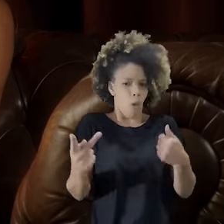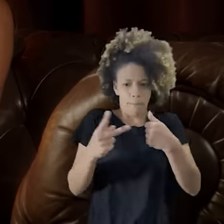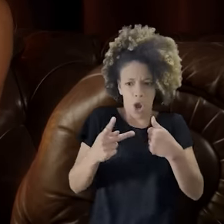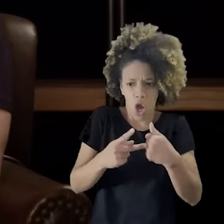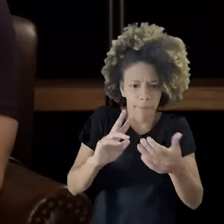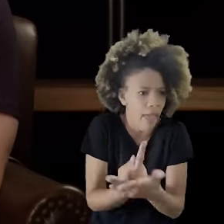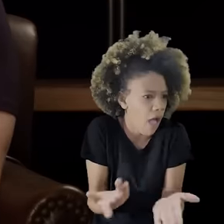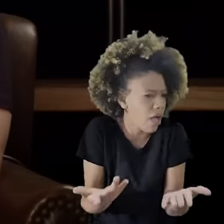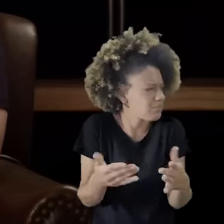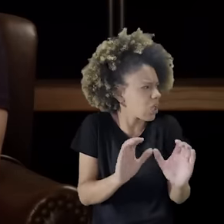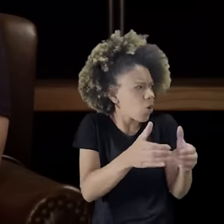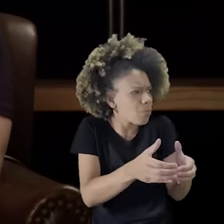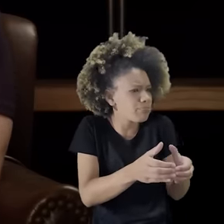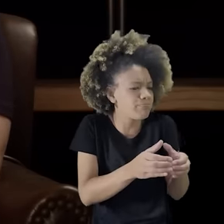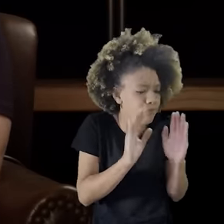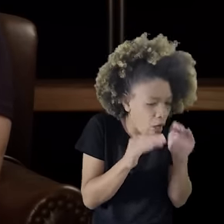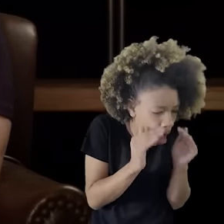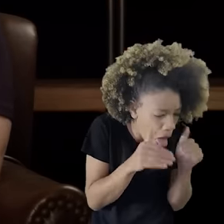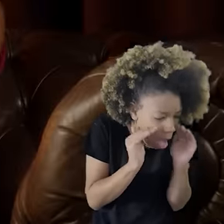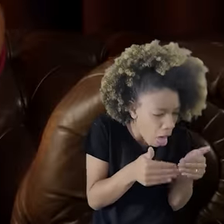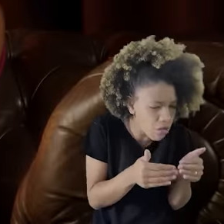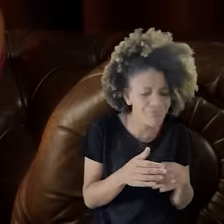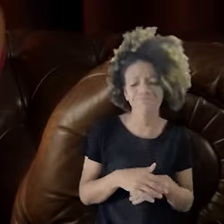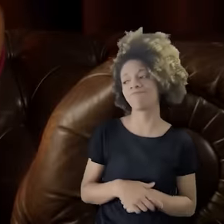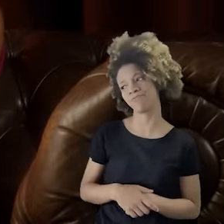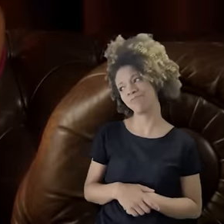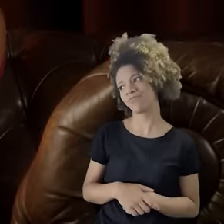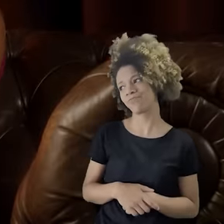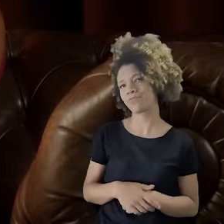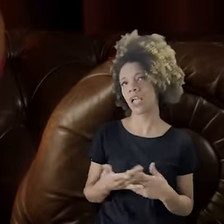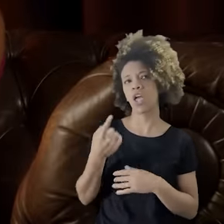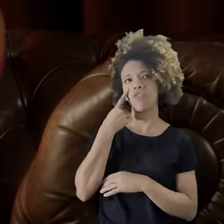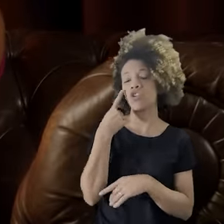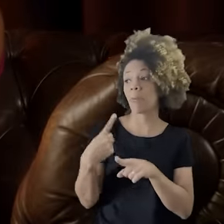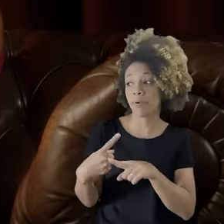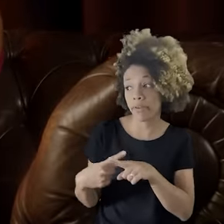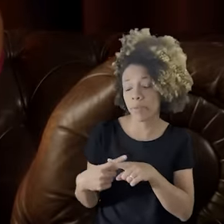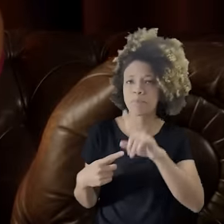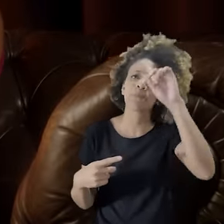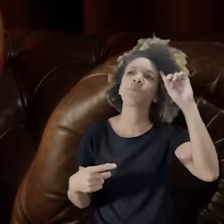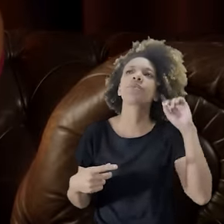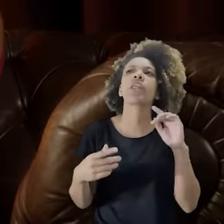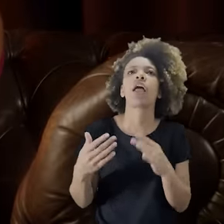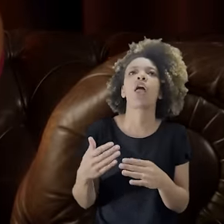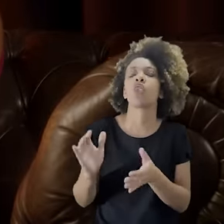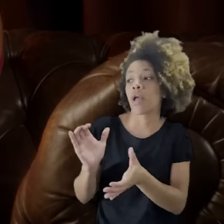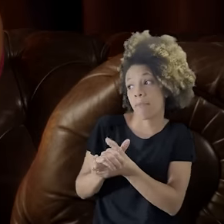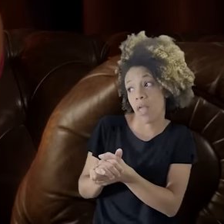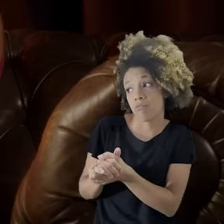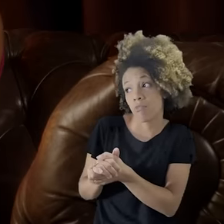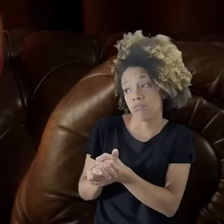pronome que a comunidade acaba ficando dentro de uma bolha eu eu vejo porque na época do meu